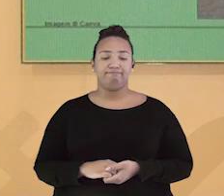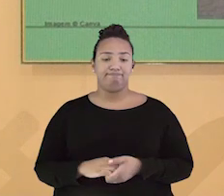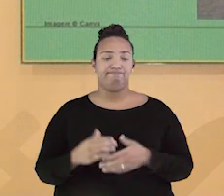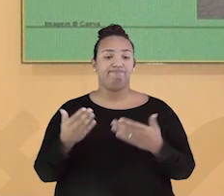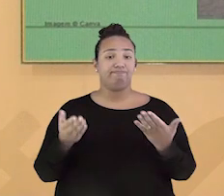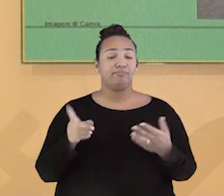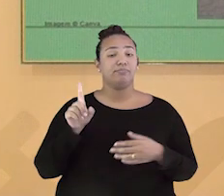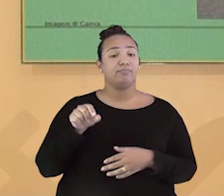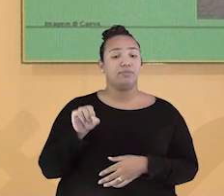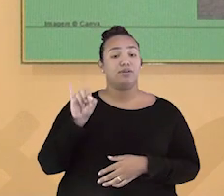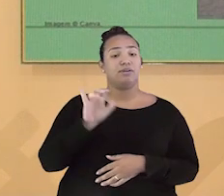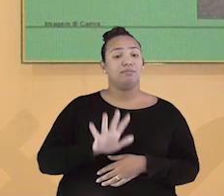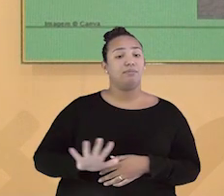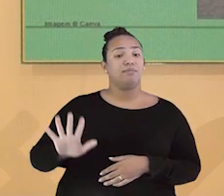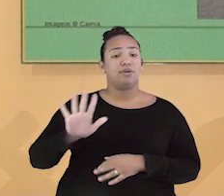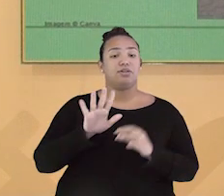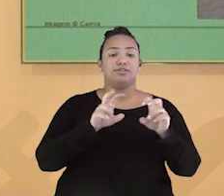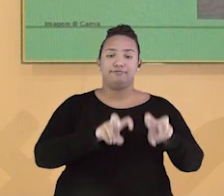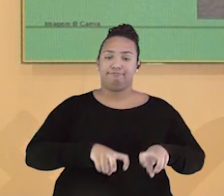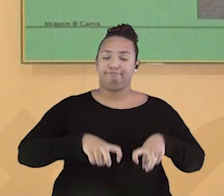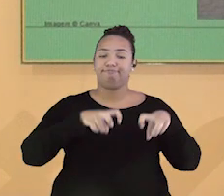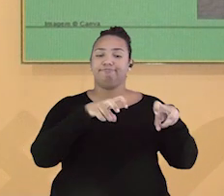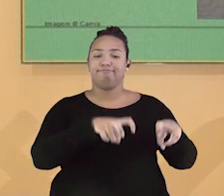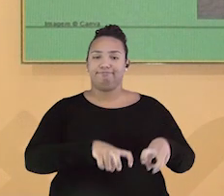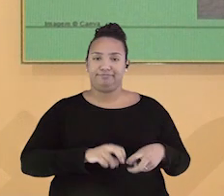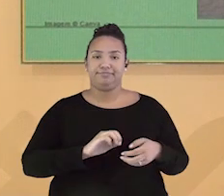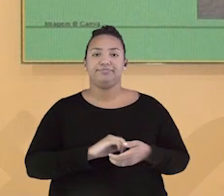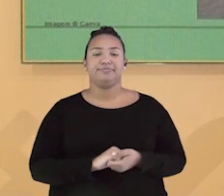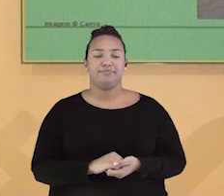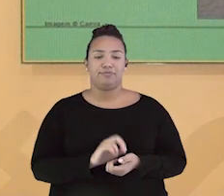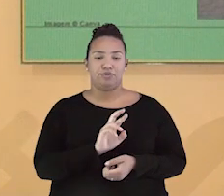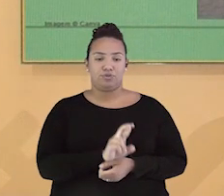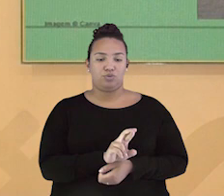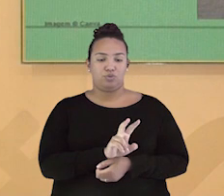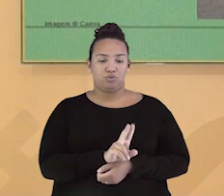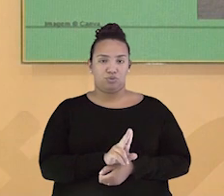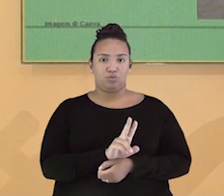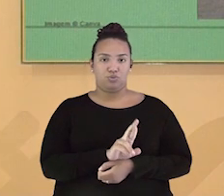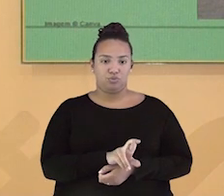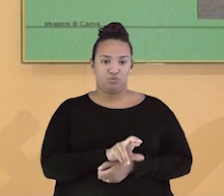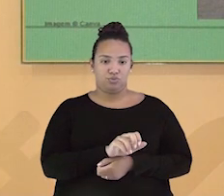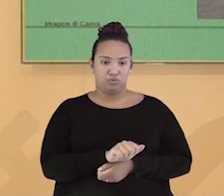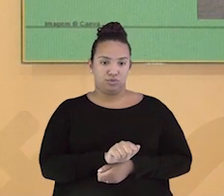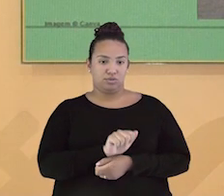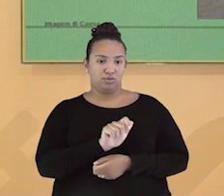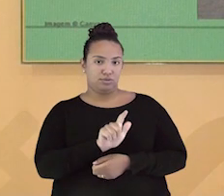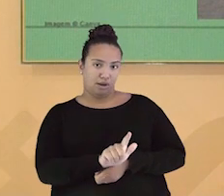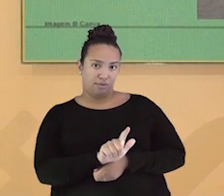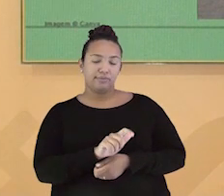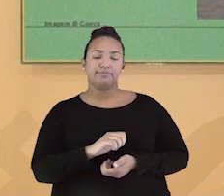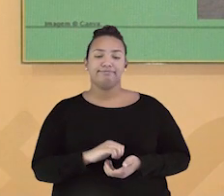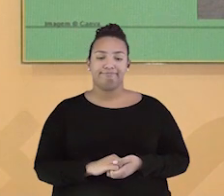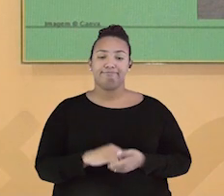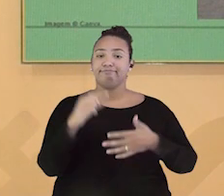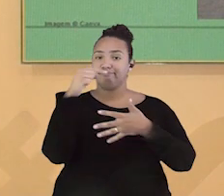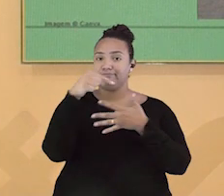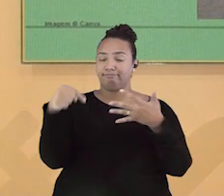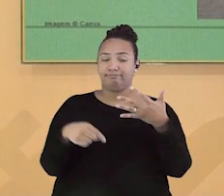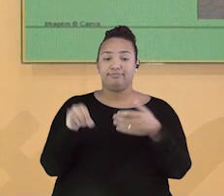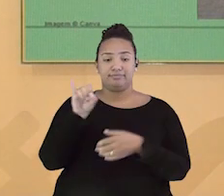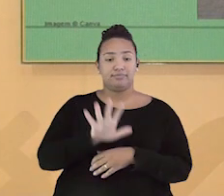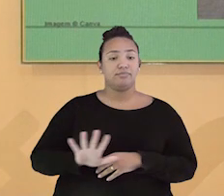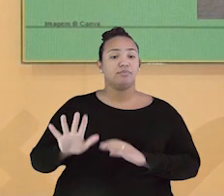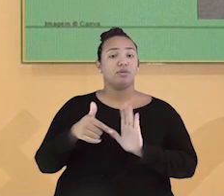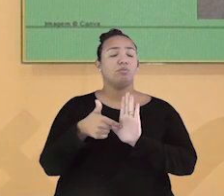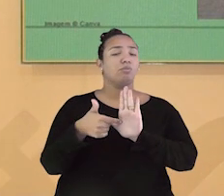zona rural. É o campo, né? Os elementos da paisagem nos mostram isso. Quais são esses